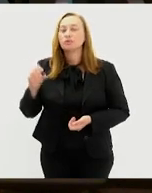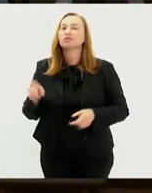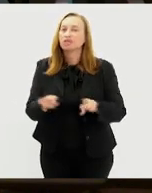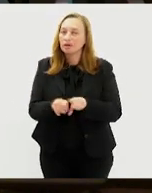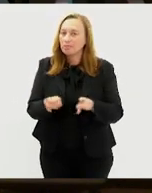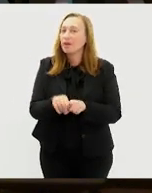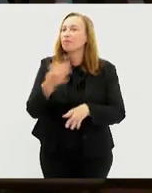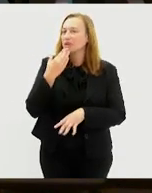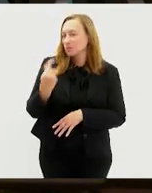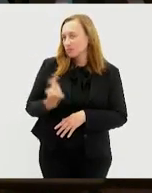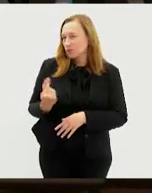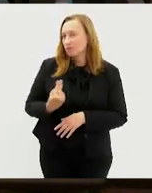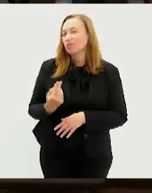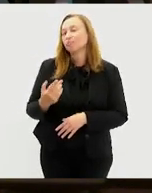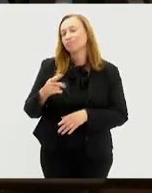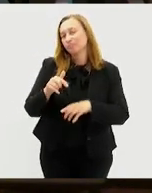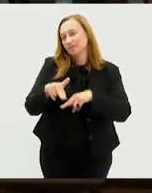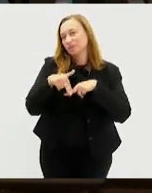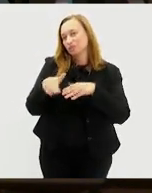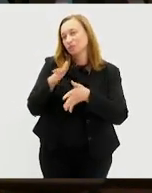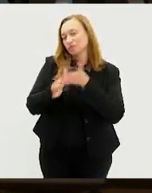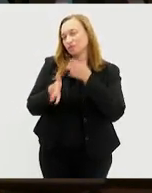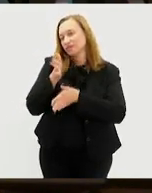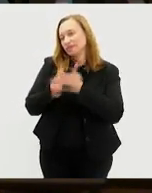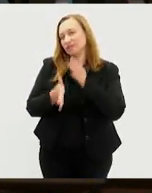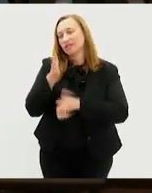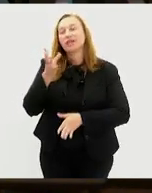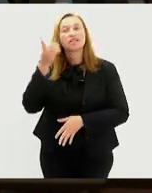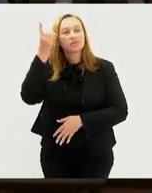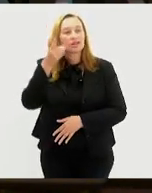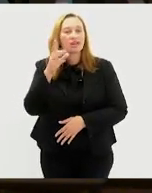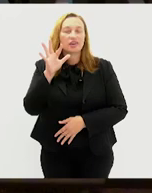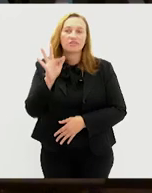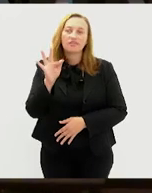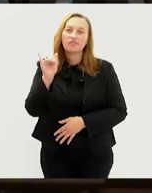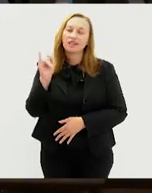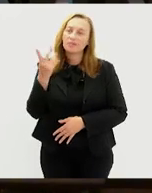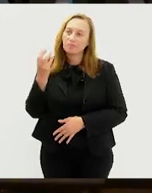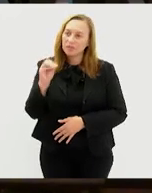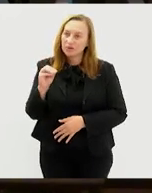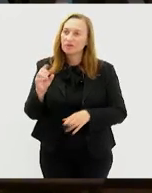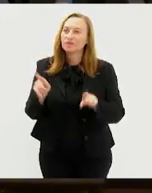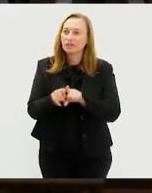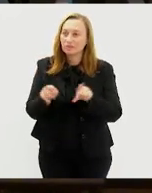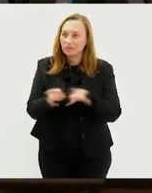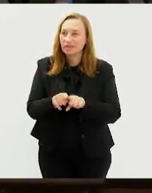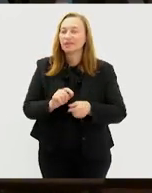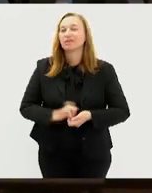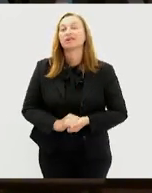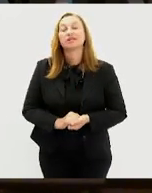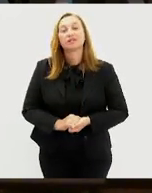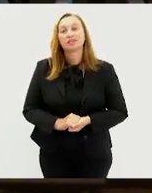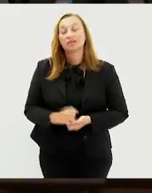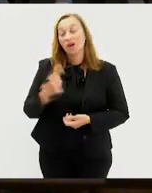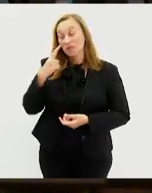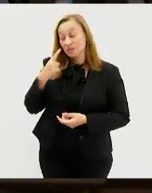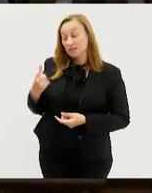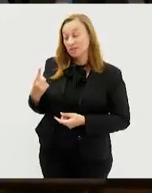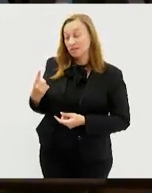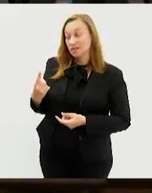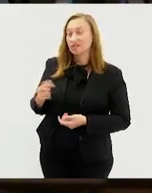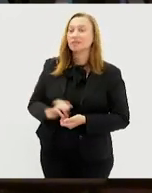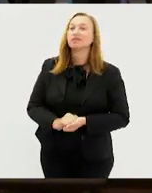eu eu confundi o deputado Felipinho raves também aí eu tava olhando por Val da saúde e com